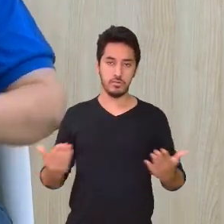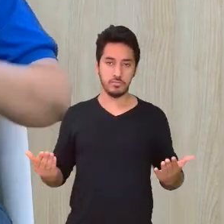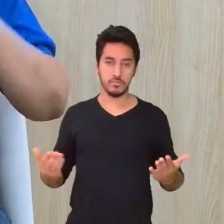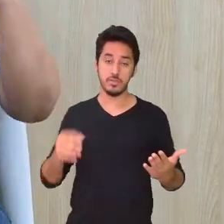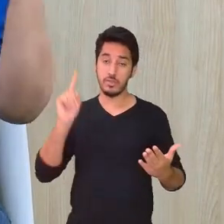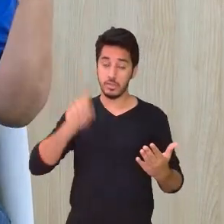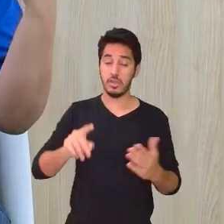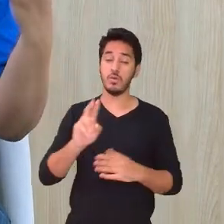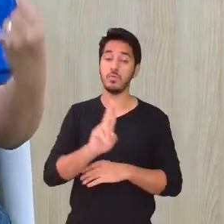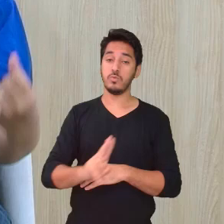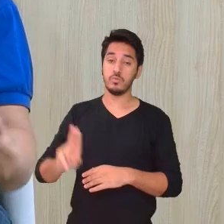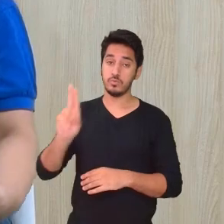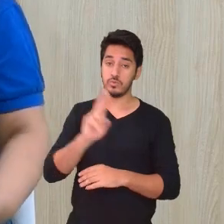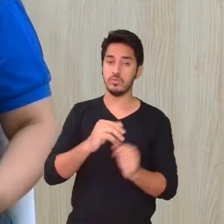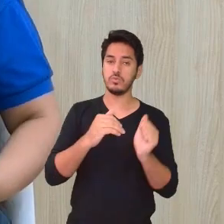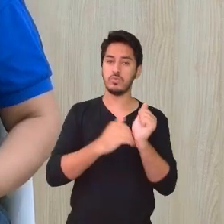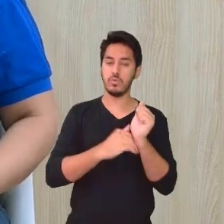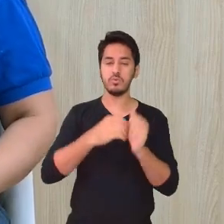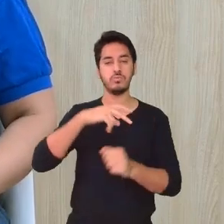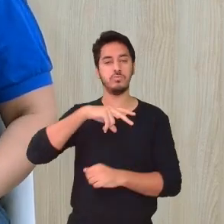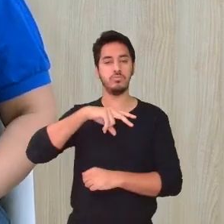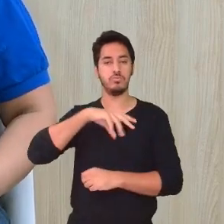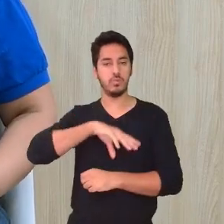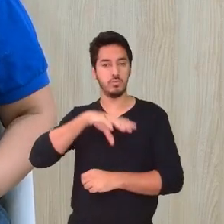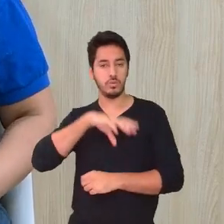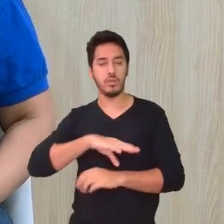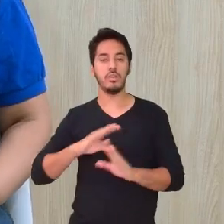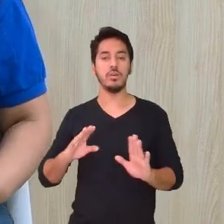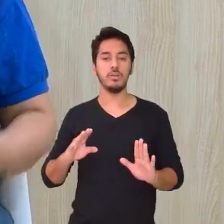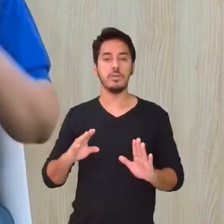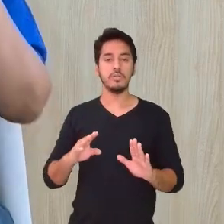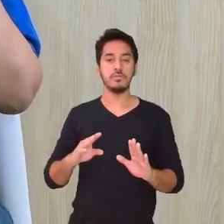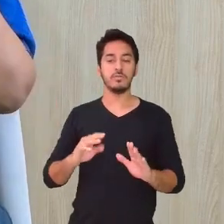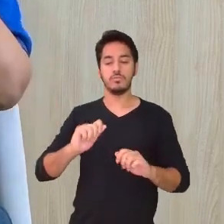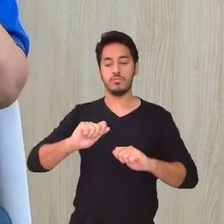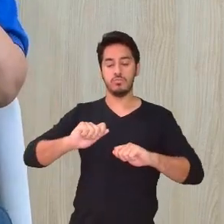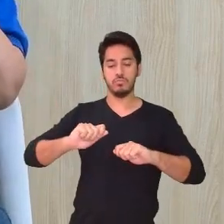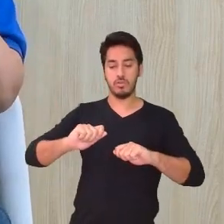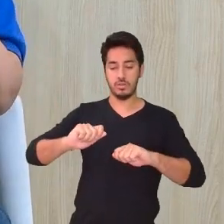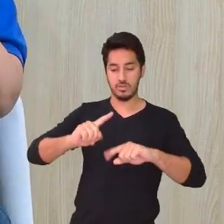realmente utilizar os códigos da nossa língua portuguesa, os sinais,